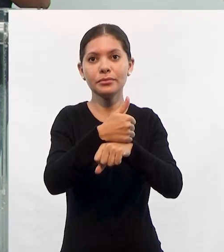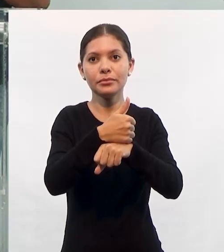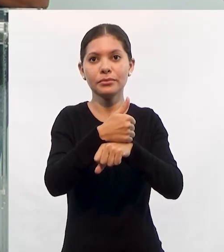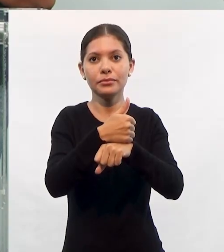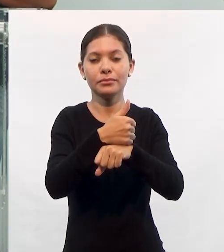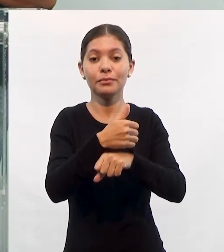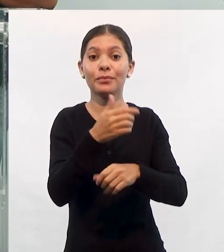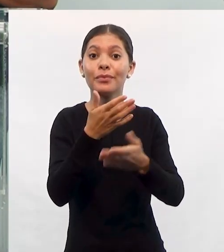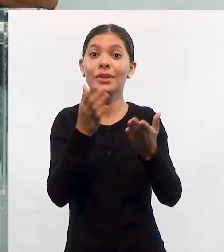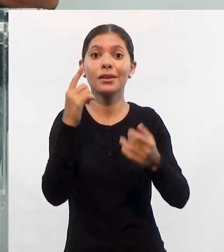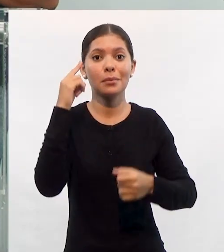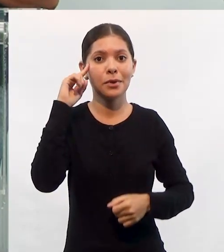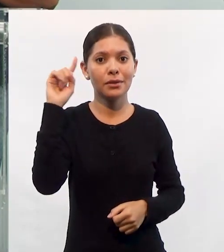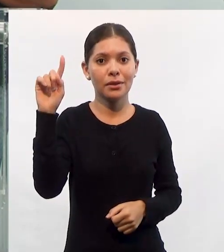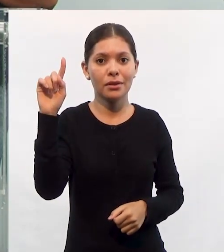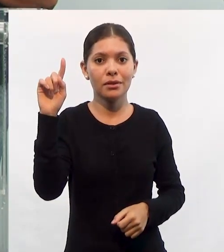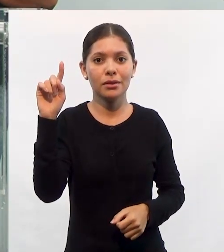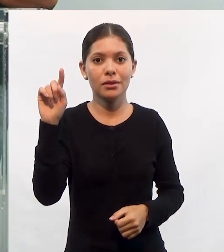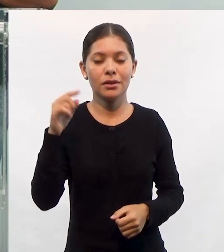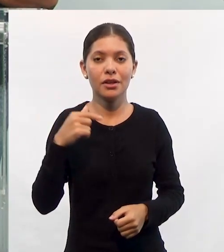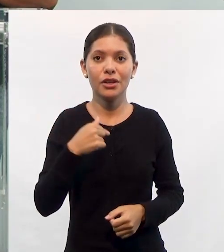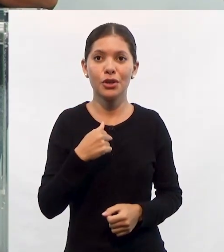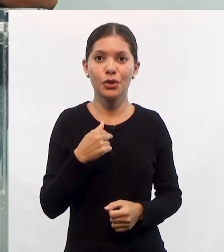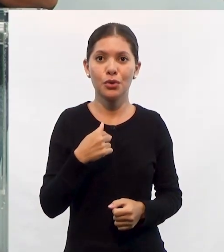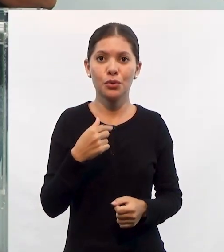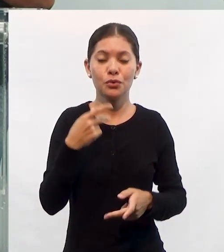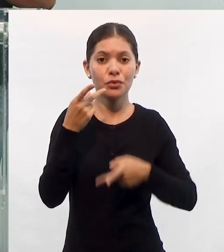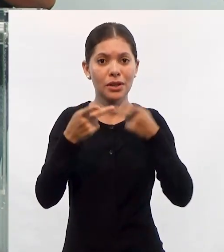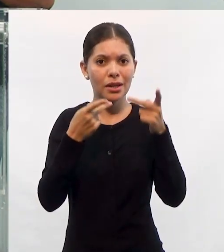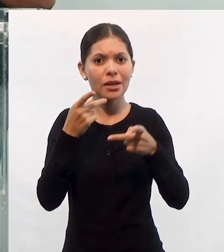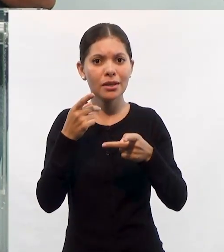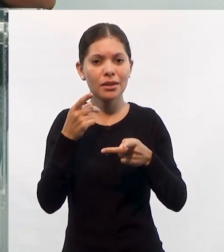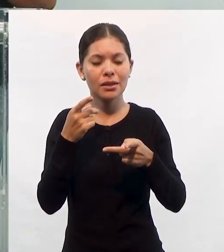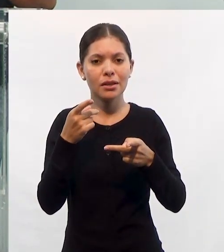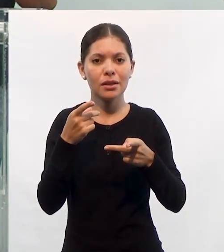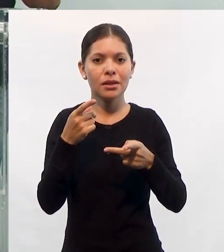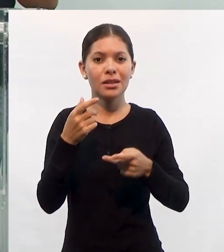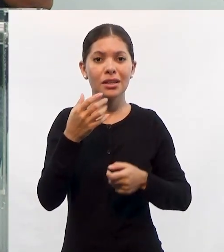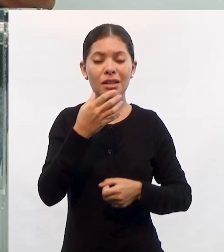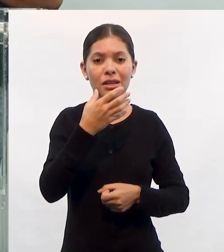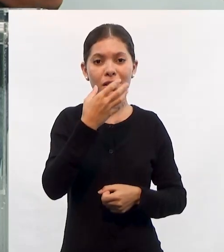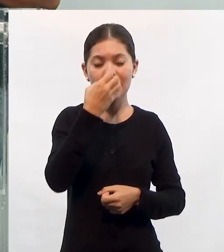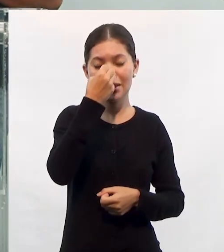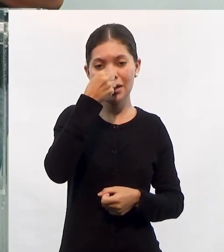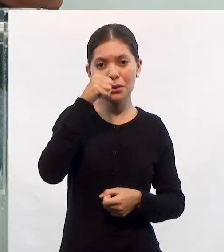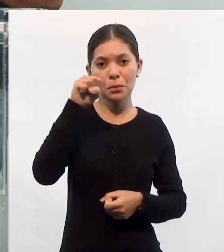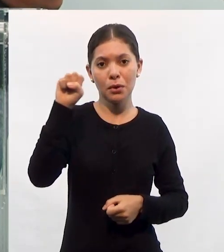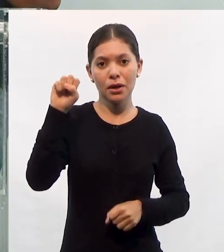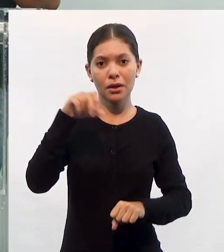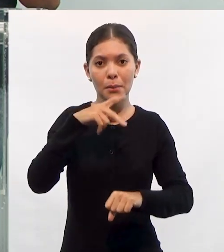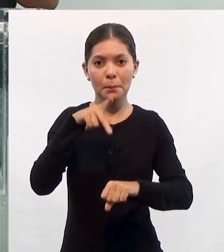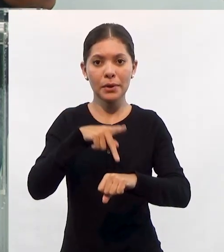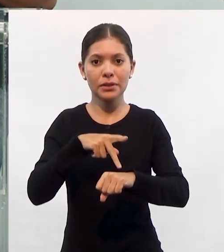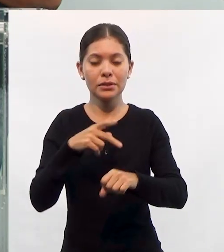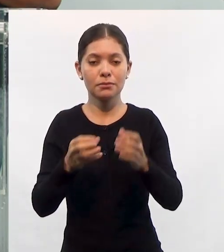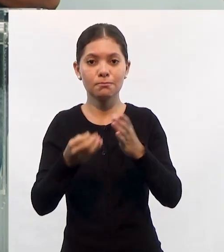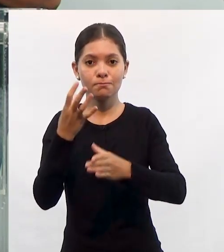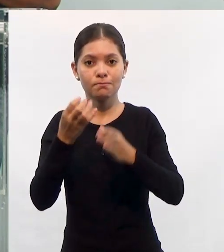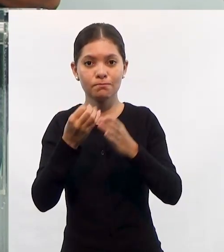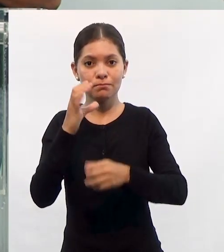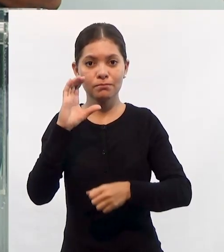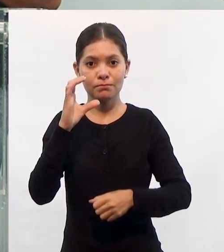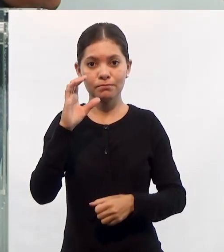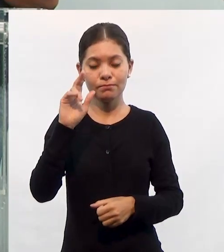Para vocês terem uma ideia, eu falei agora há pouco que Taiwan é um dos países que produz